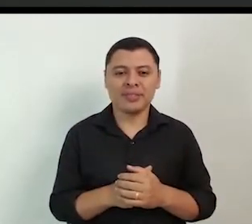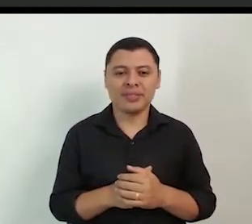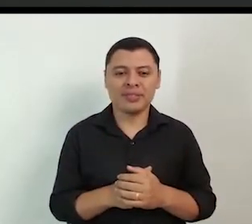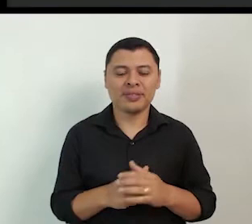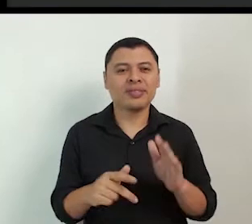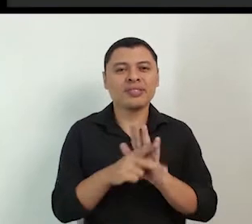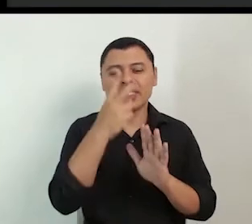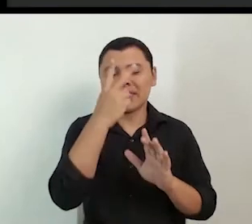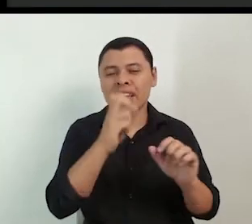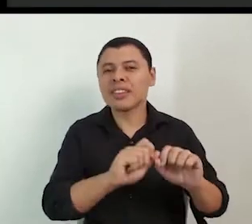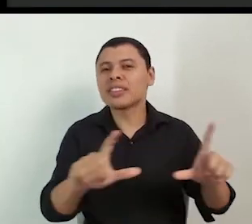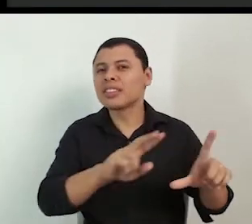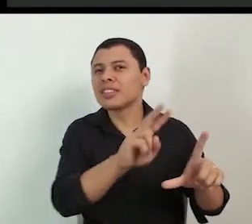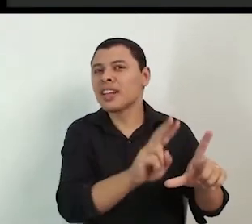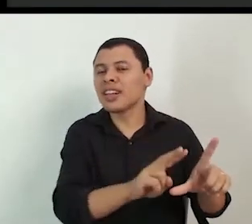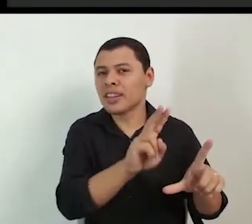contigo.